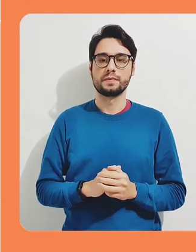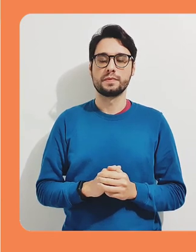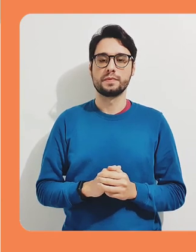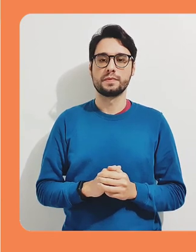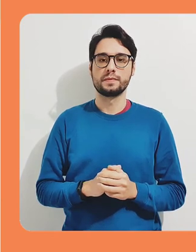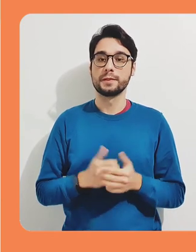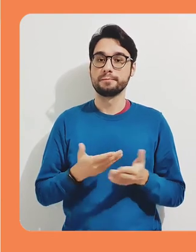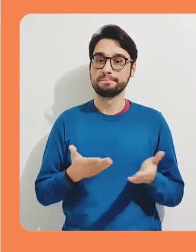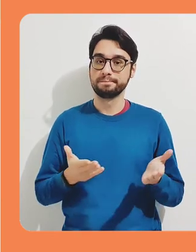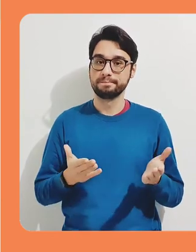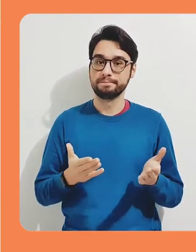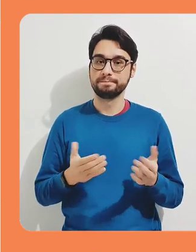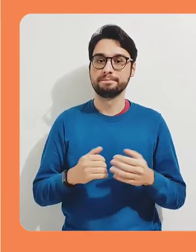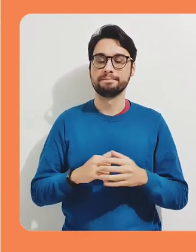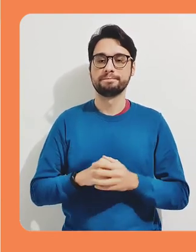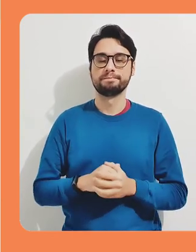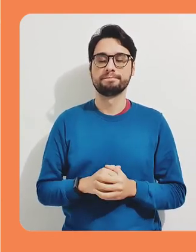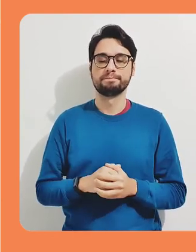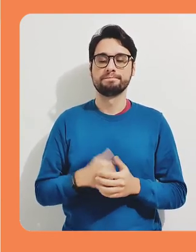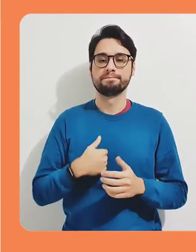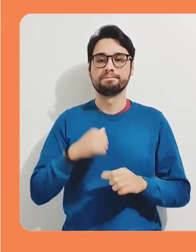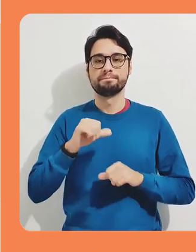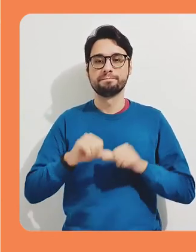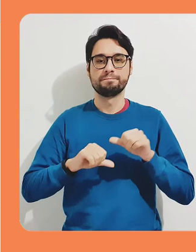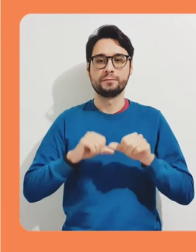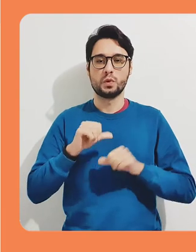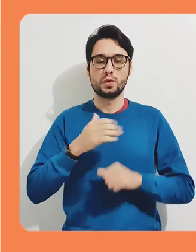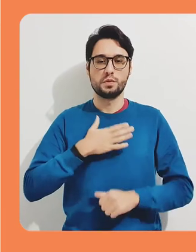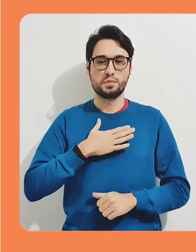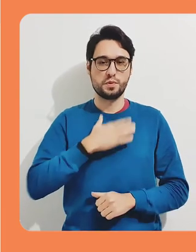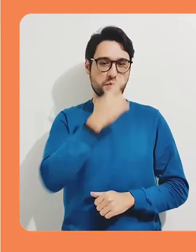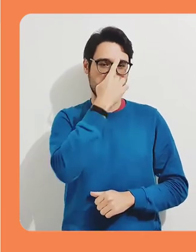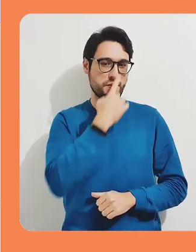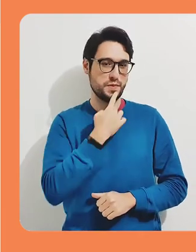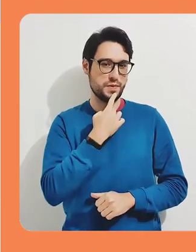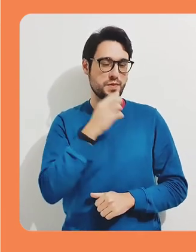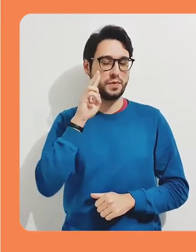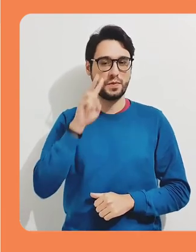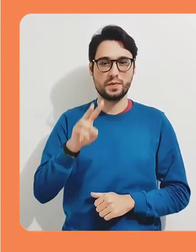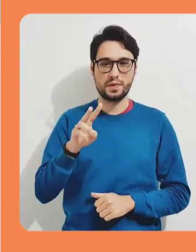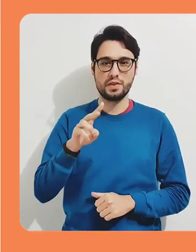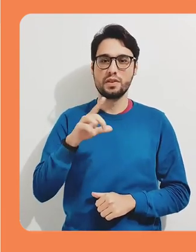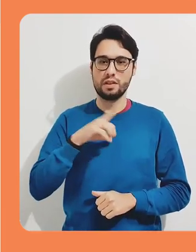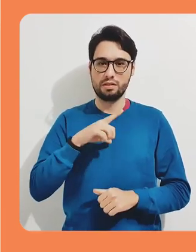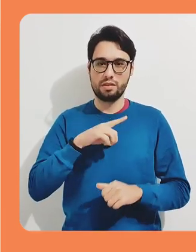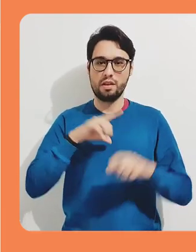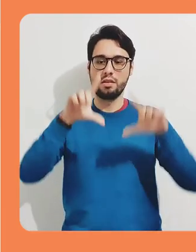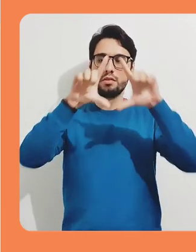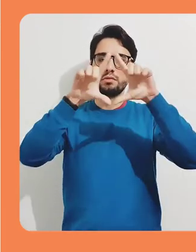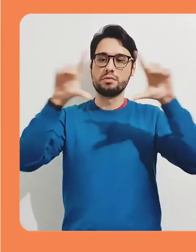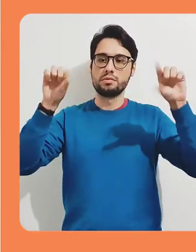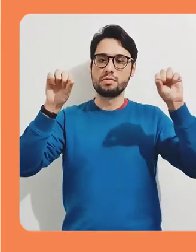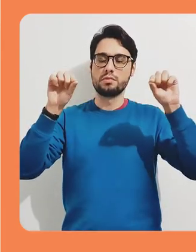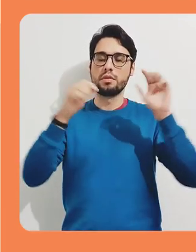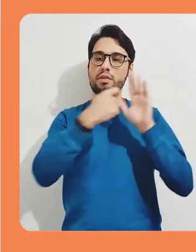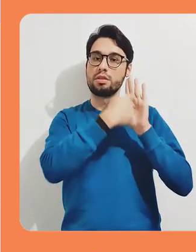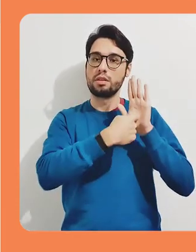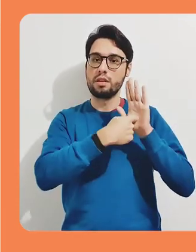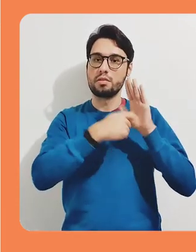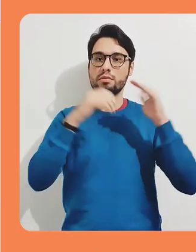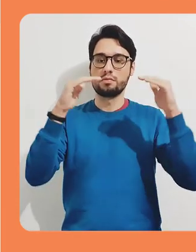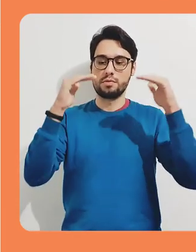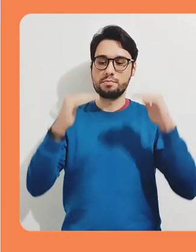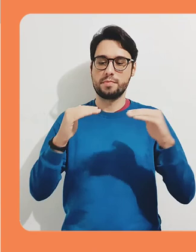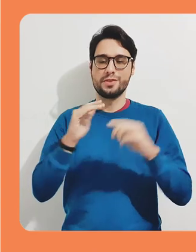visualizar como o vídeo apareceria, né? Se eu for no meu perfil